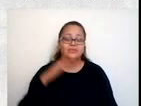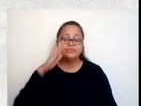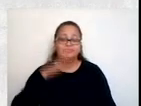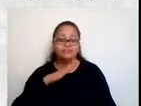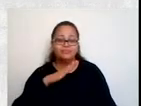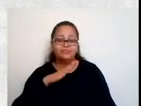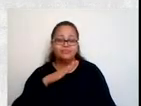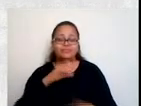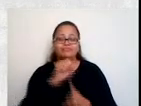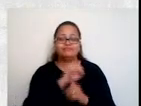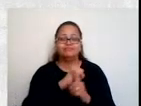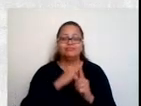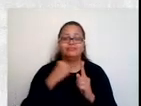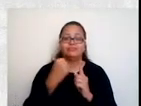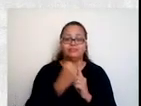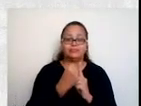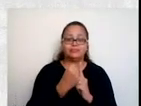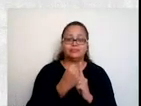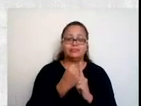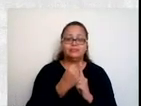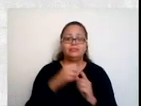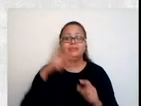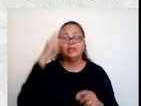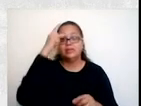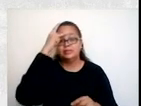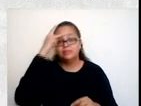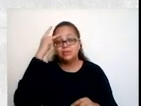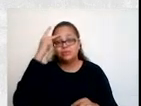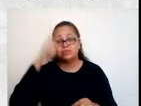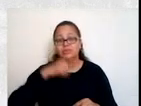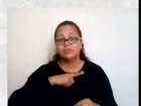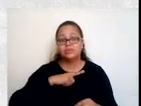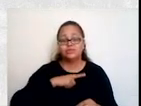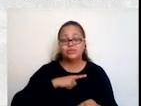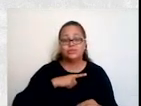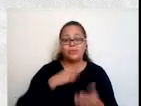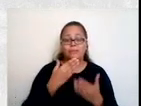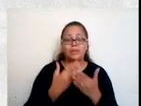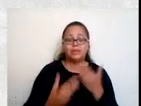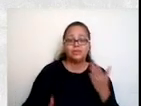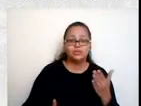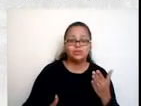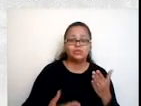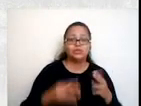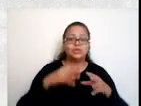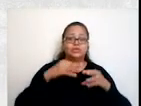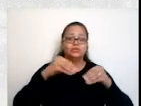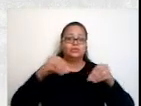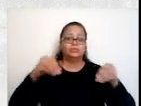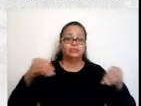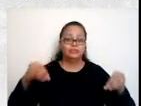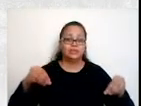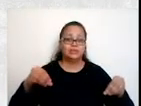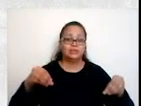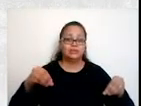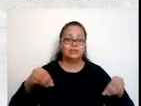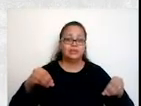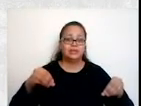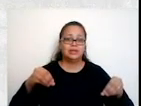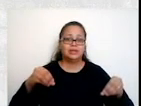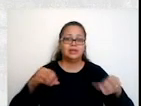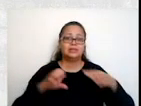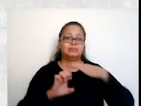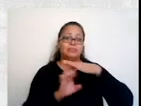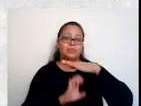tensão, tá? Parte dessas pessoas tinham perdido suas terras para uma empresa norte-americana que tinha